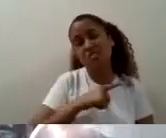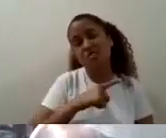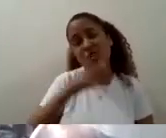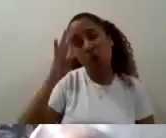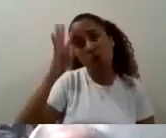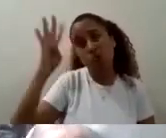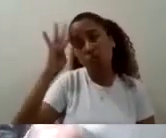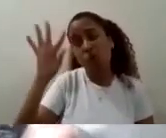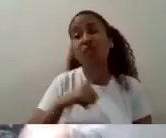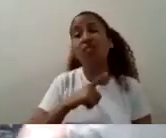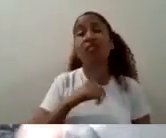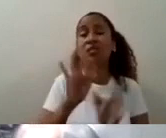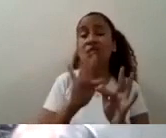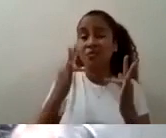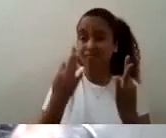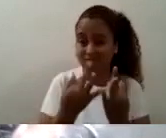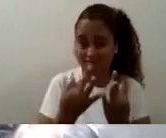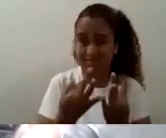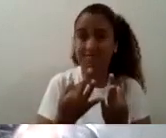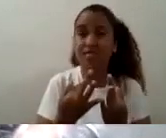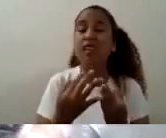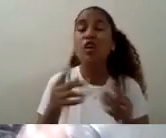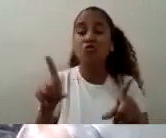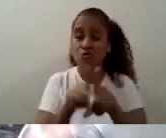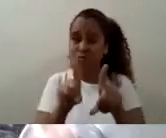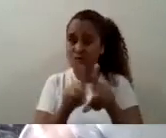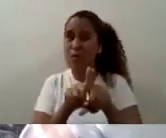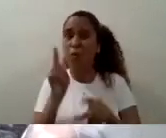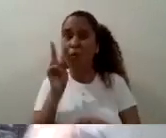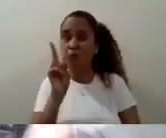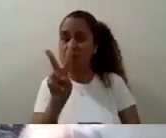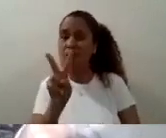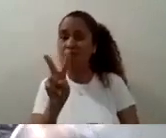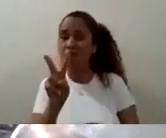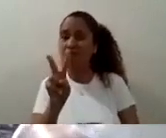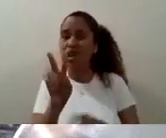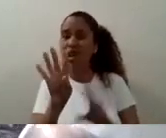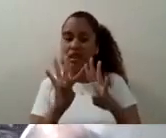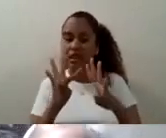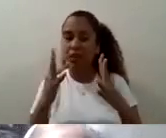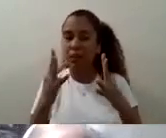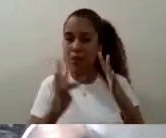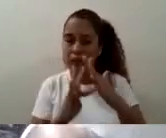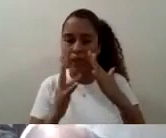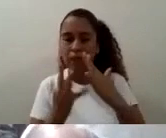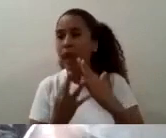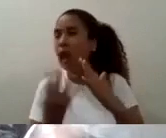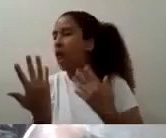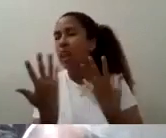também aborda os fundamentalismos presentes na pandemia, a negação da ciência,